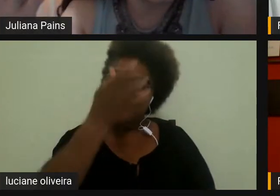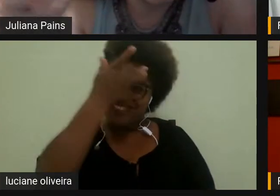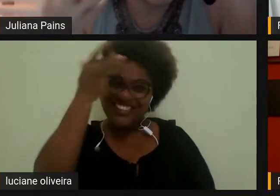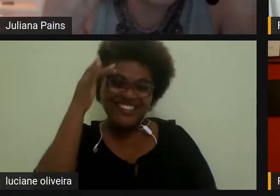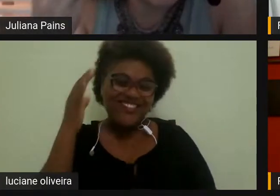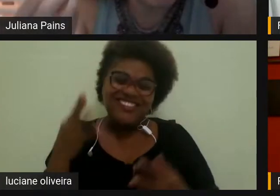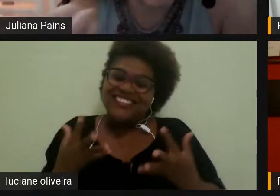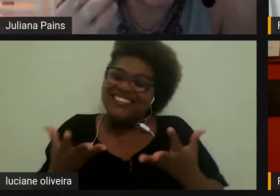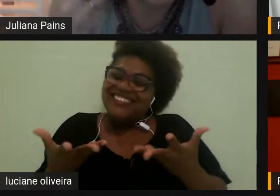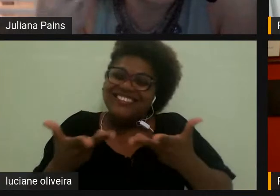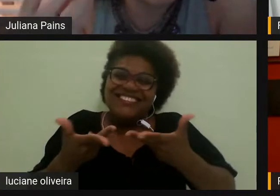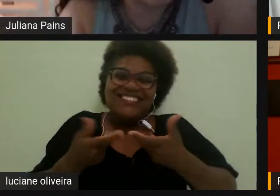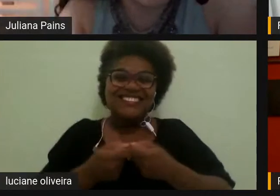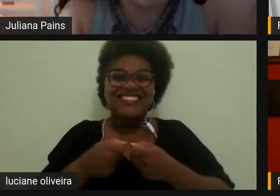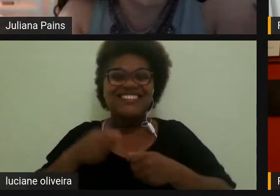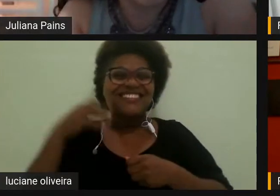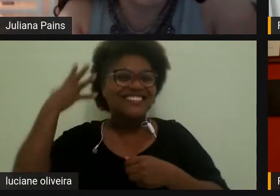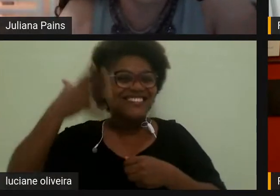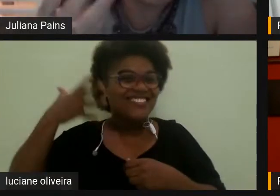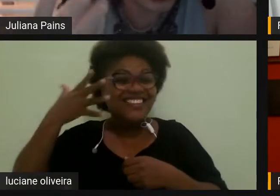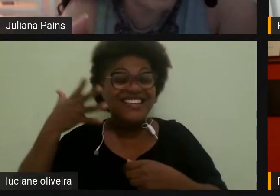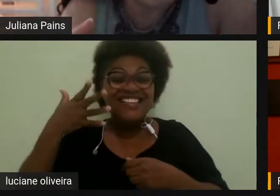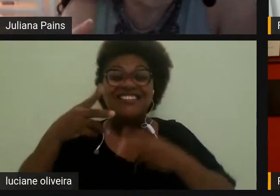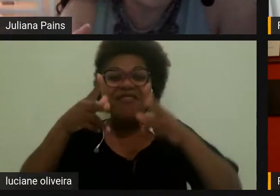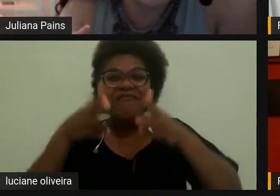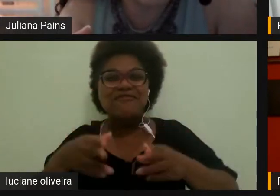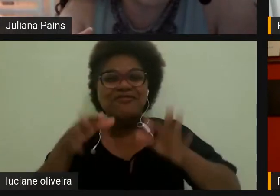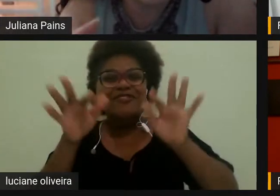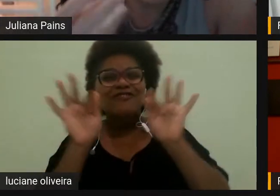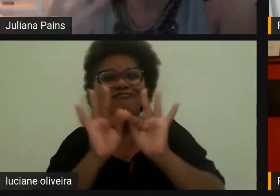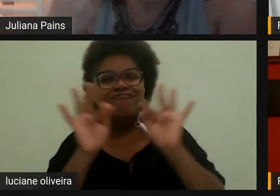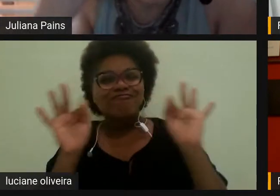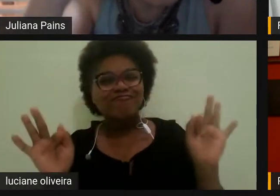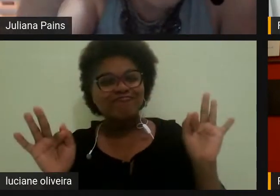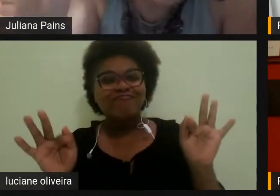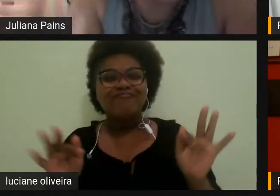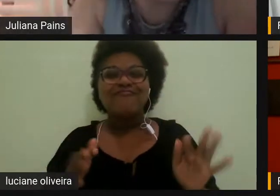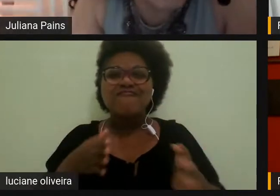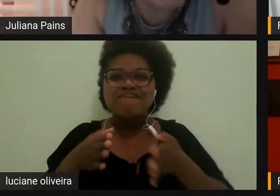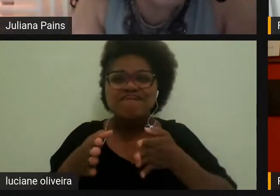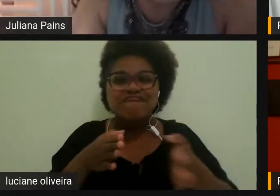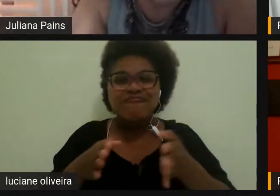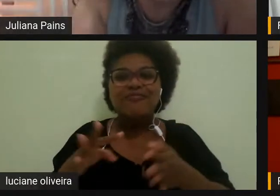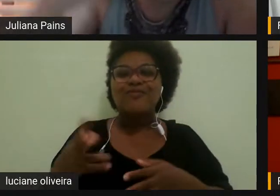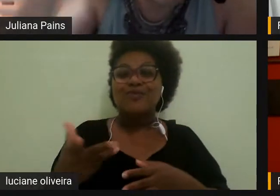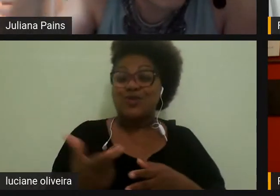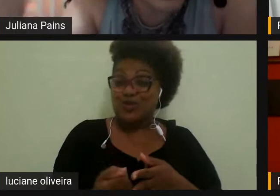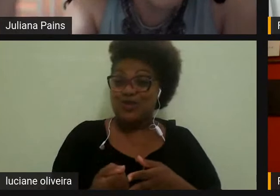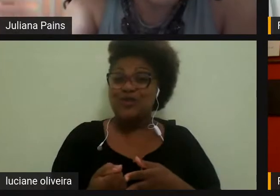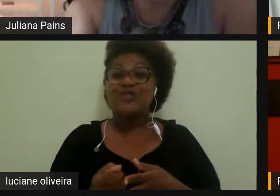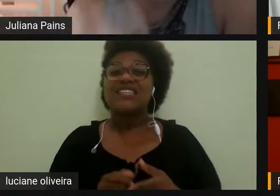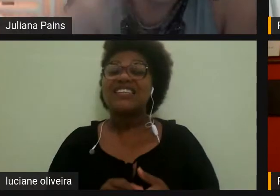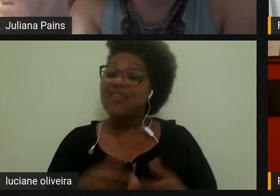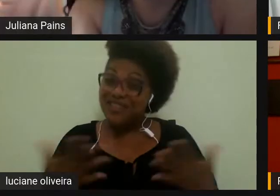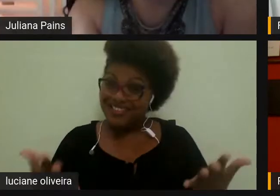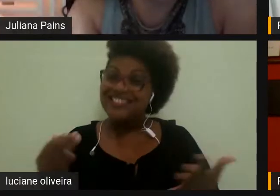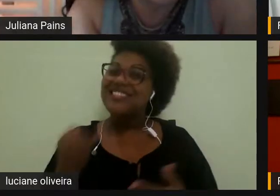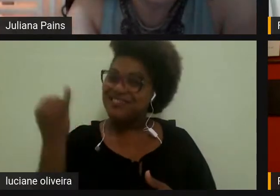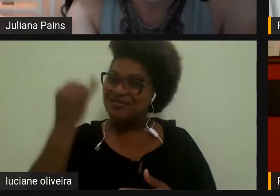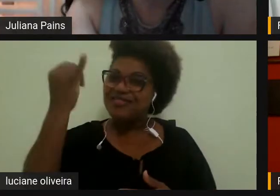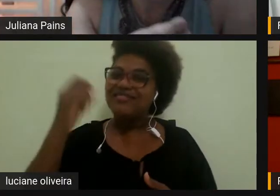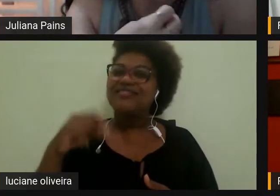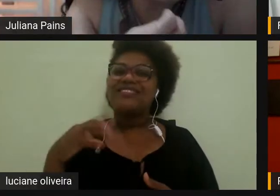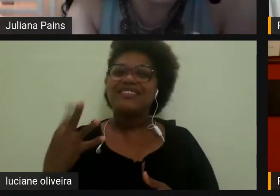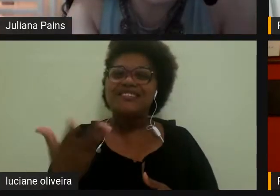palestra com a forma simples acessível que você trouxe a informação que isso é importante também todo mundo entender do que se trata Começar a se